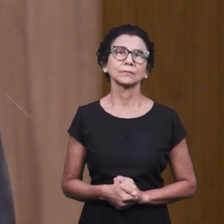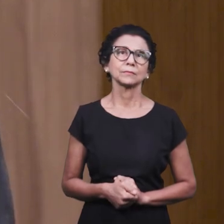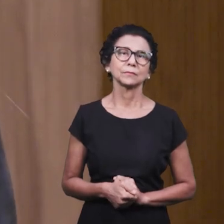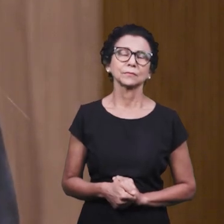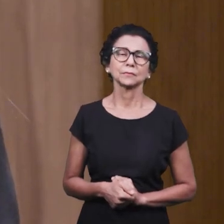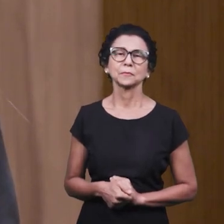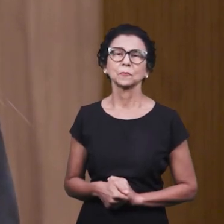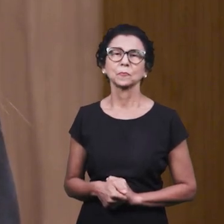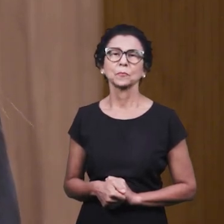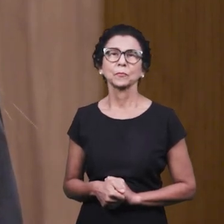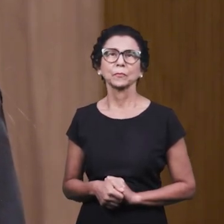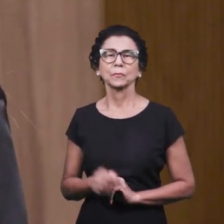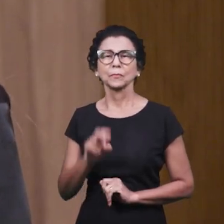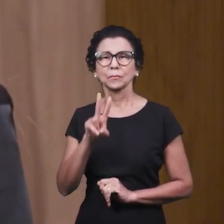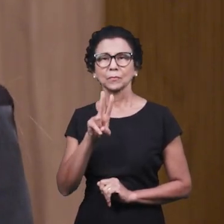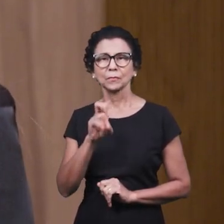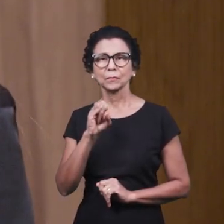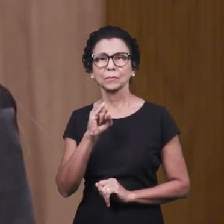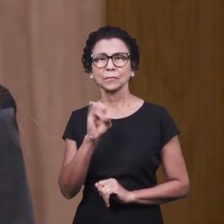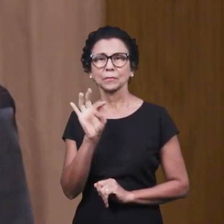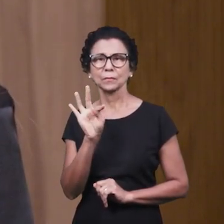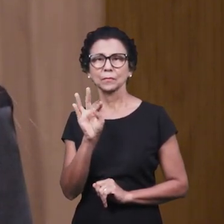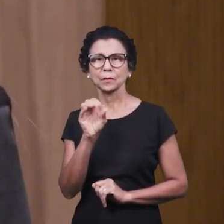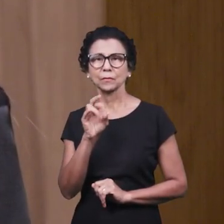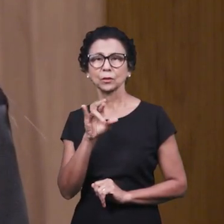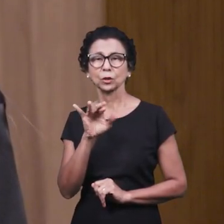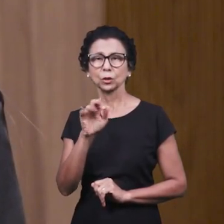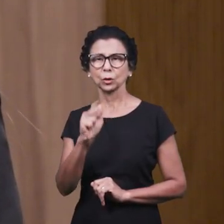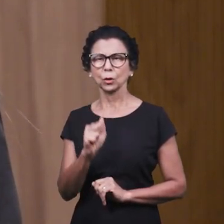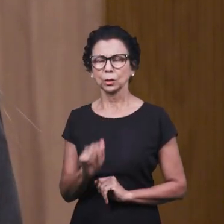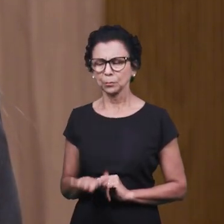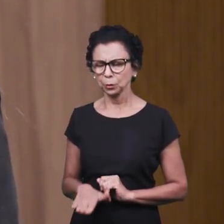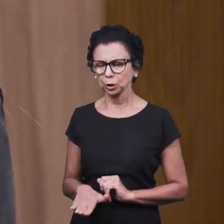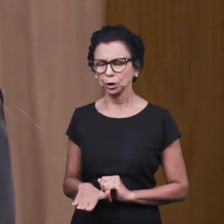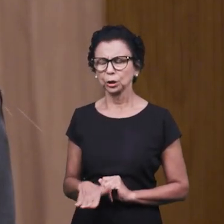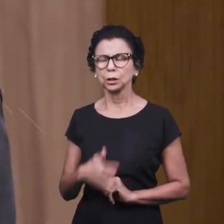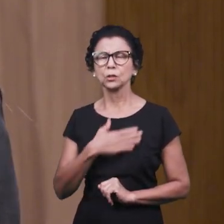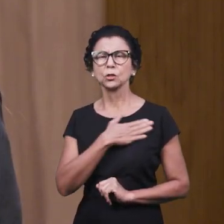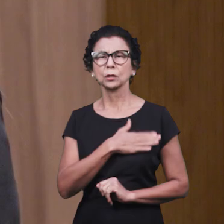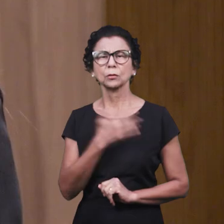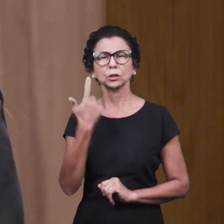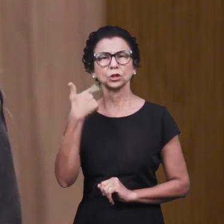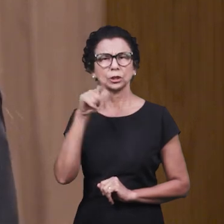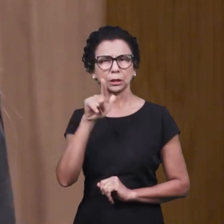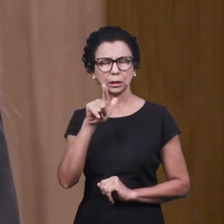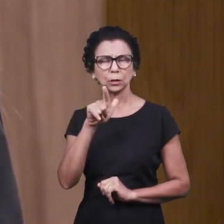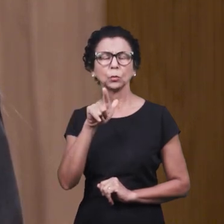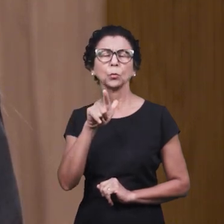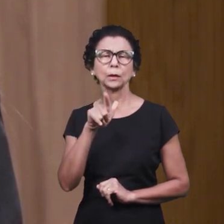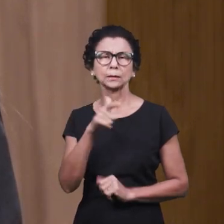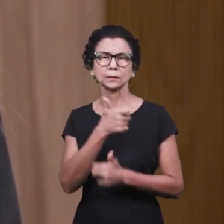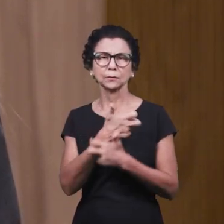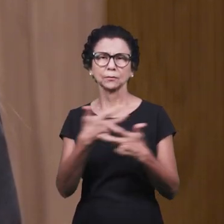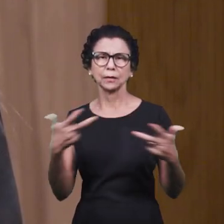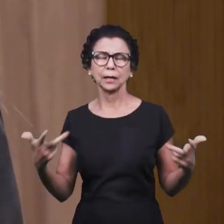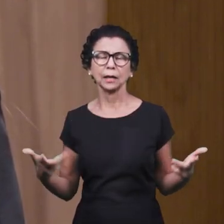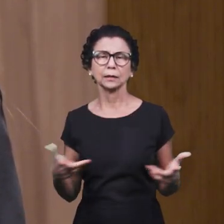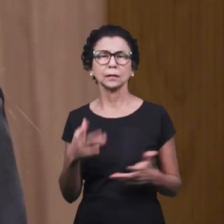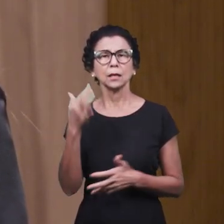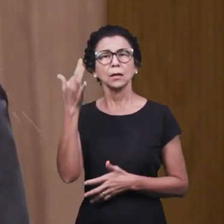desde pequena, sempre gostou muito de línguas estrangeiras, né? Com francês, ela completou ao todo 5